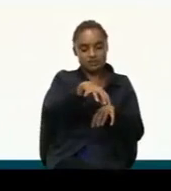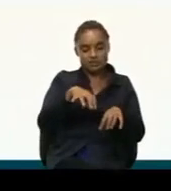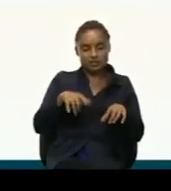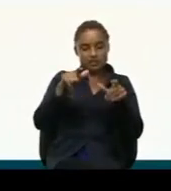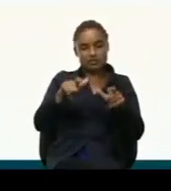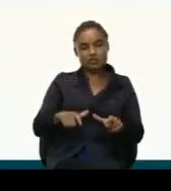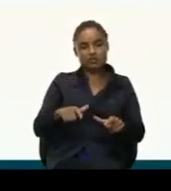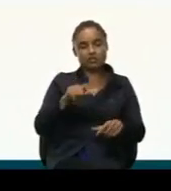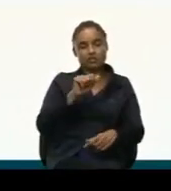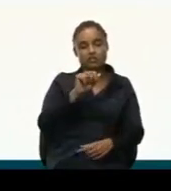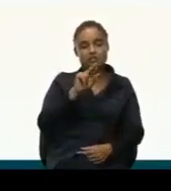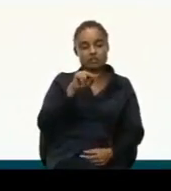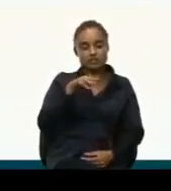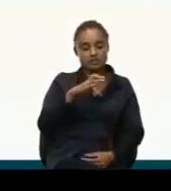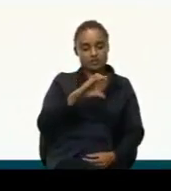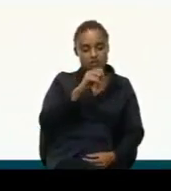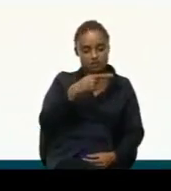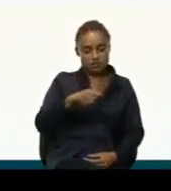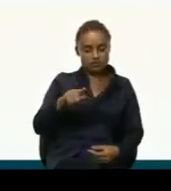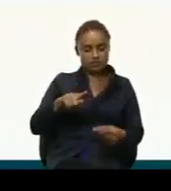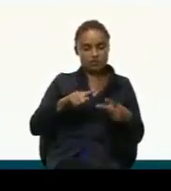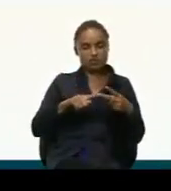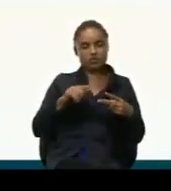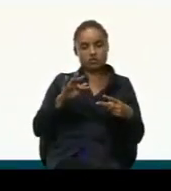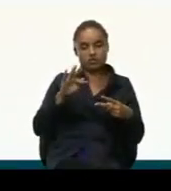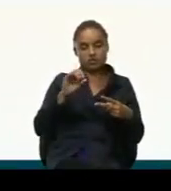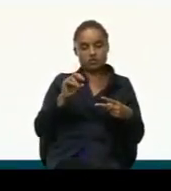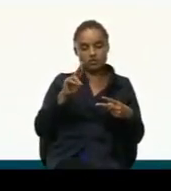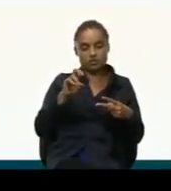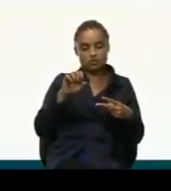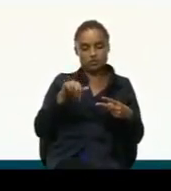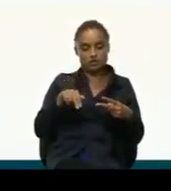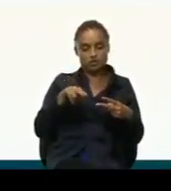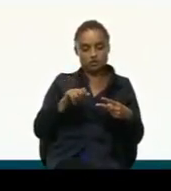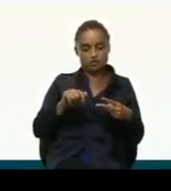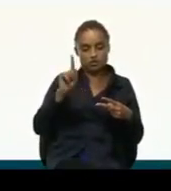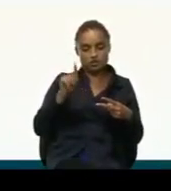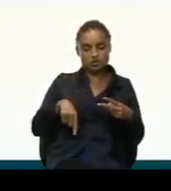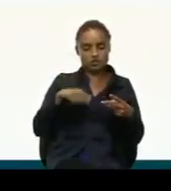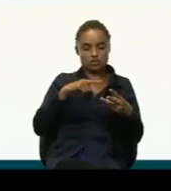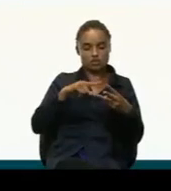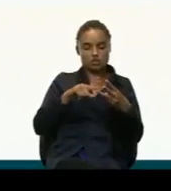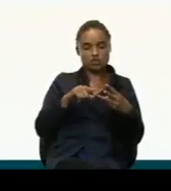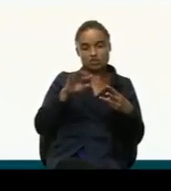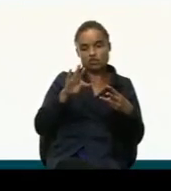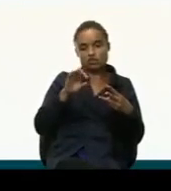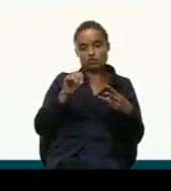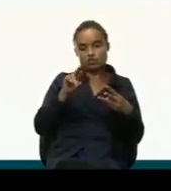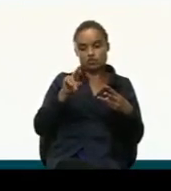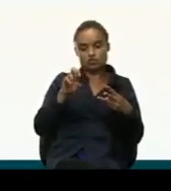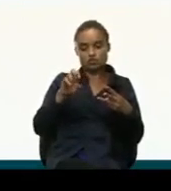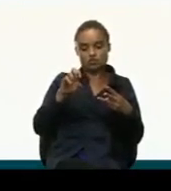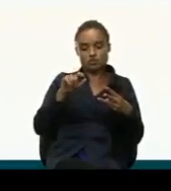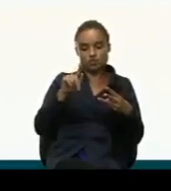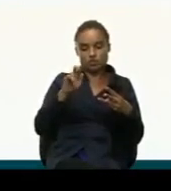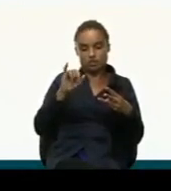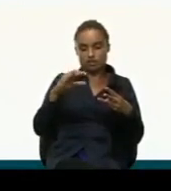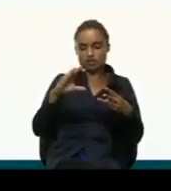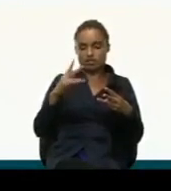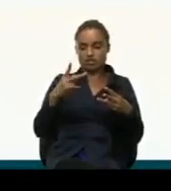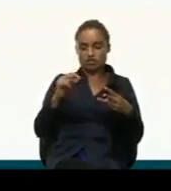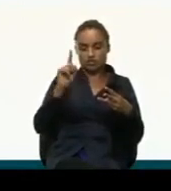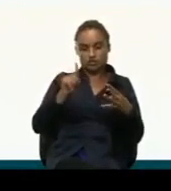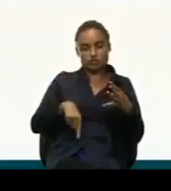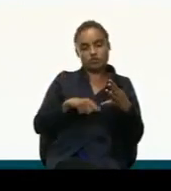tenho a armação de um lado, as formas de outro, a torre do guincho aqui para poder auxiliar seu